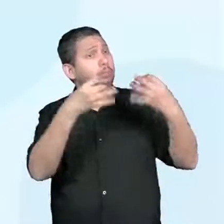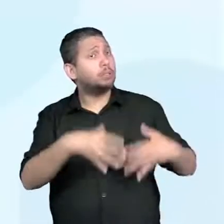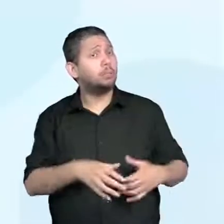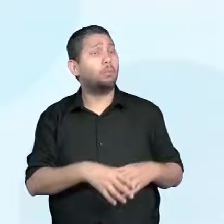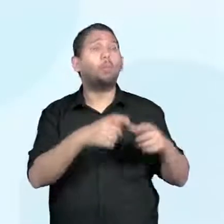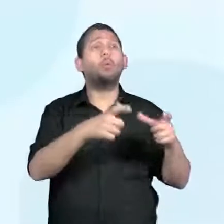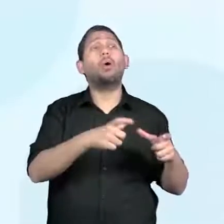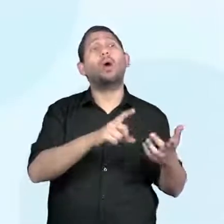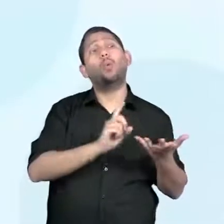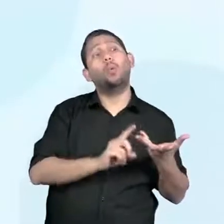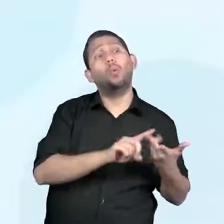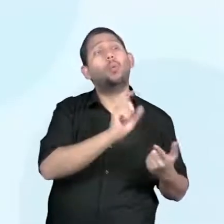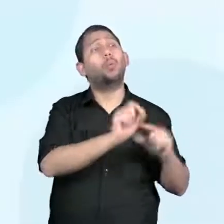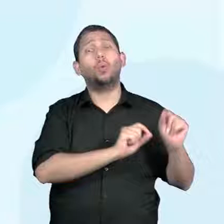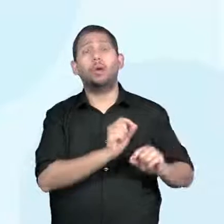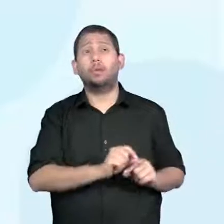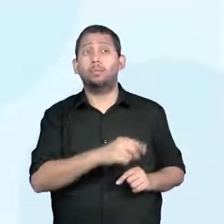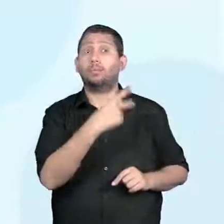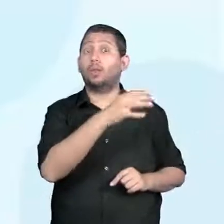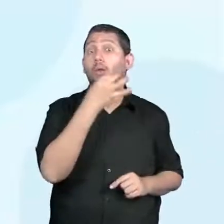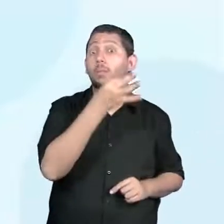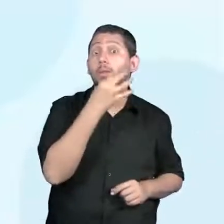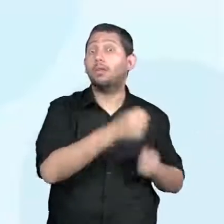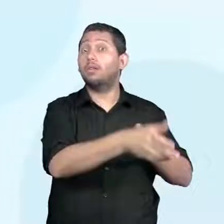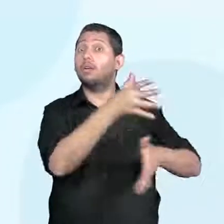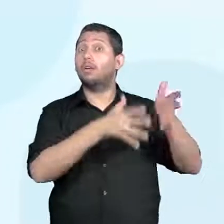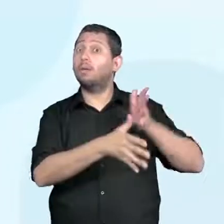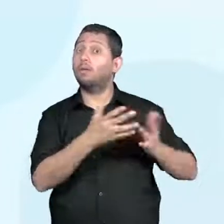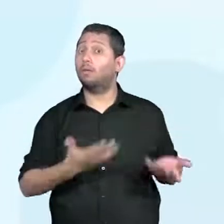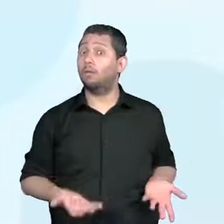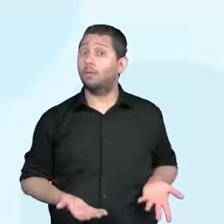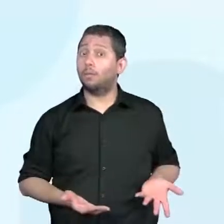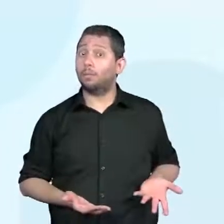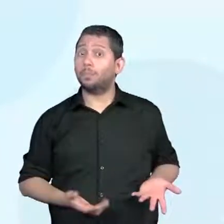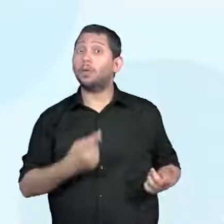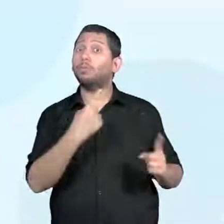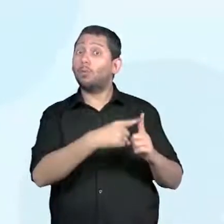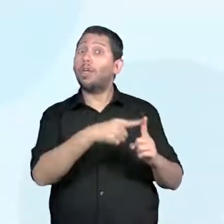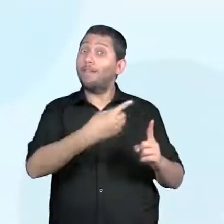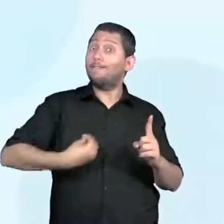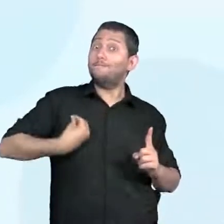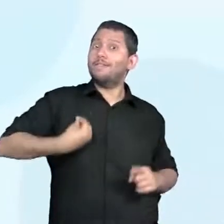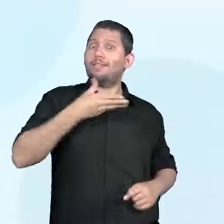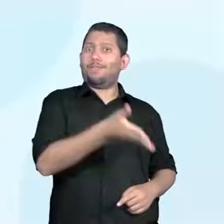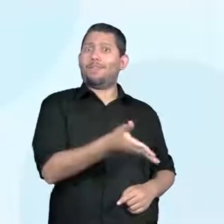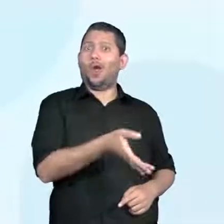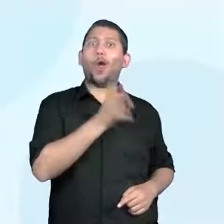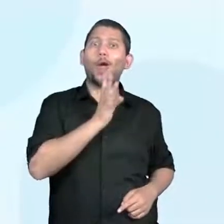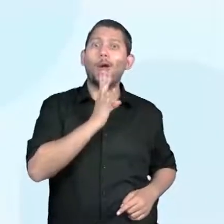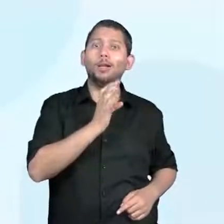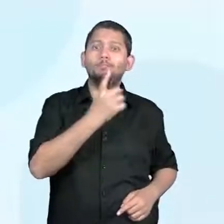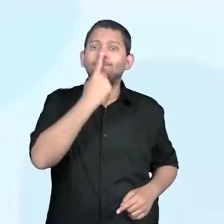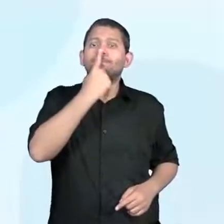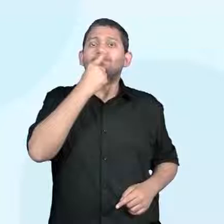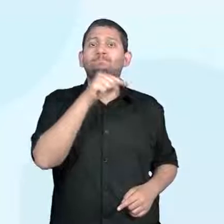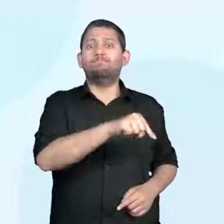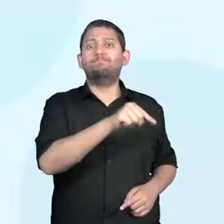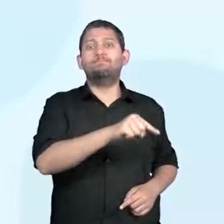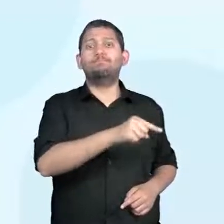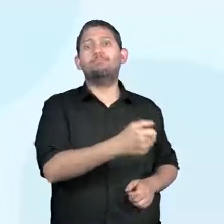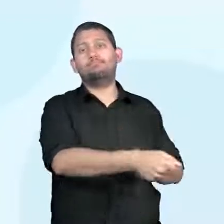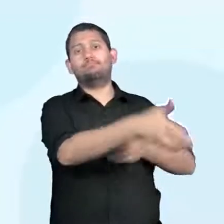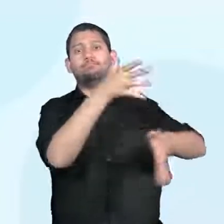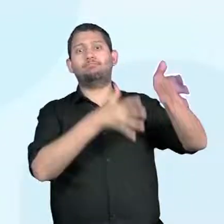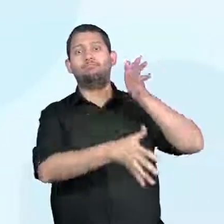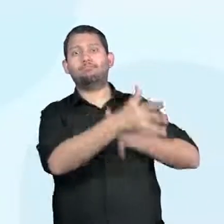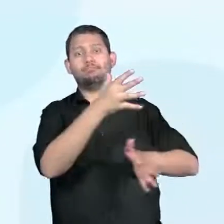na formação de opinião, porque essa pessoa que está sendo entrevistada, ela está criando opinião de outras pessoas também, está formando